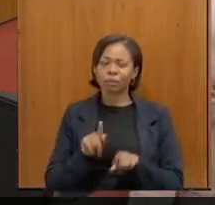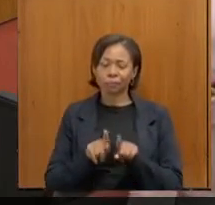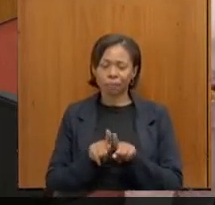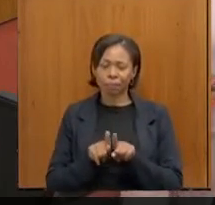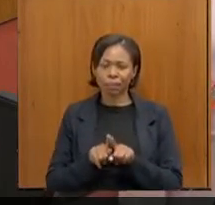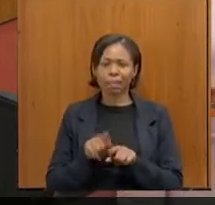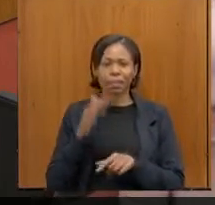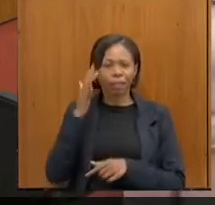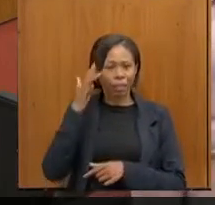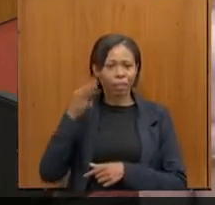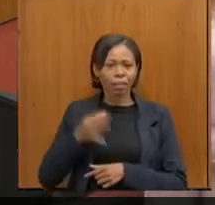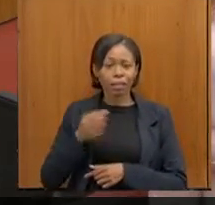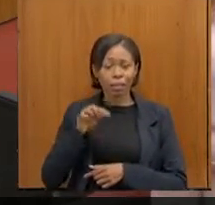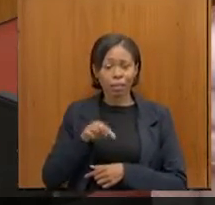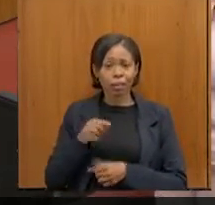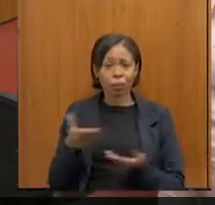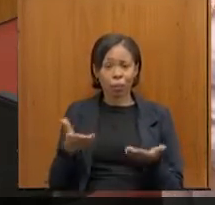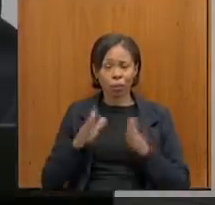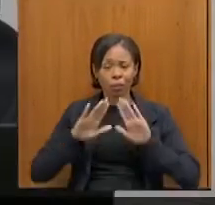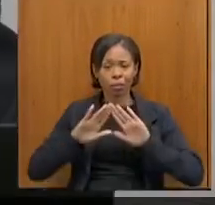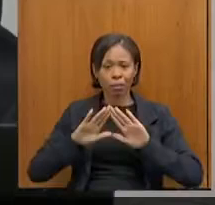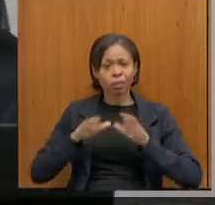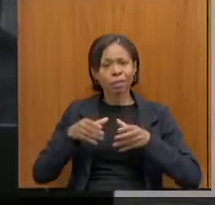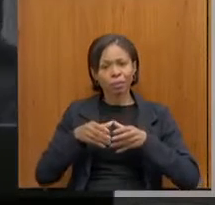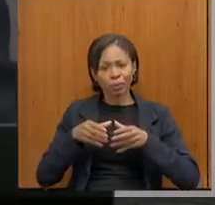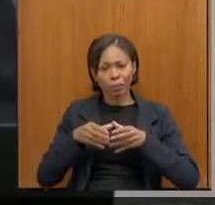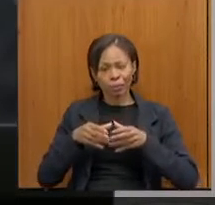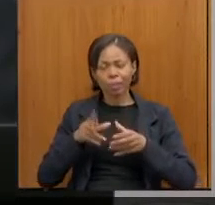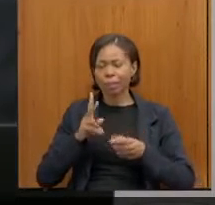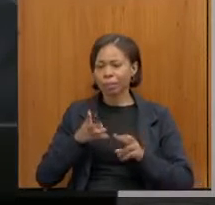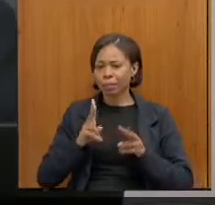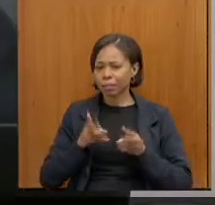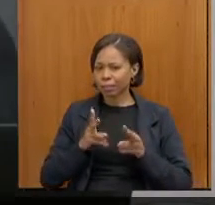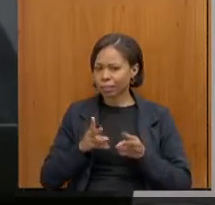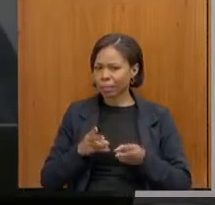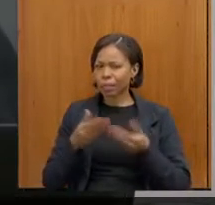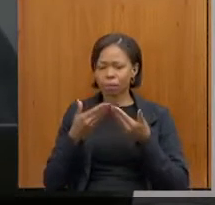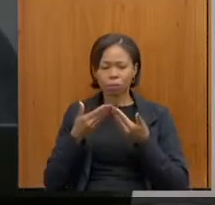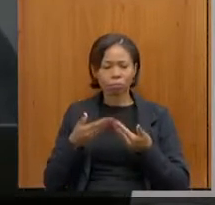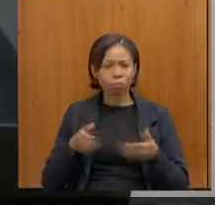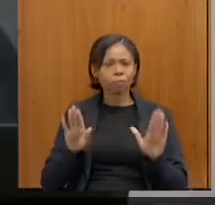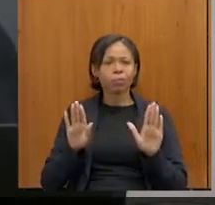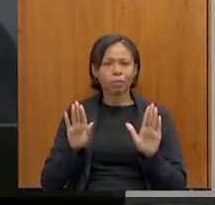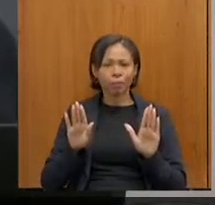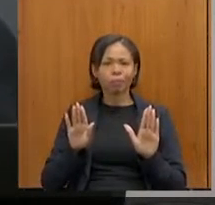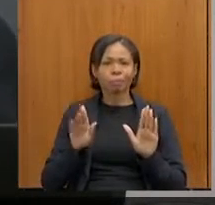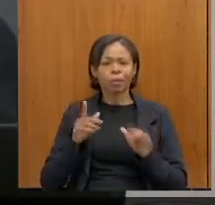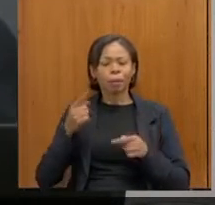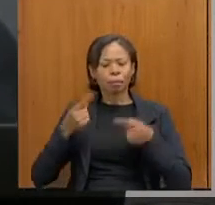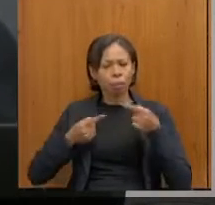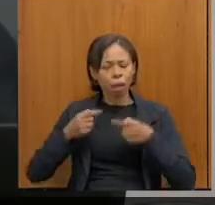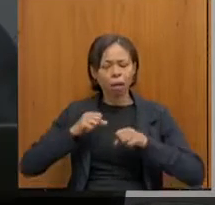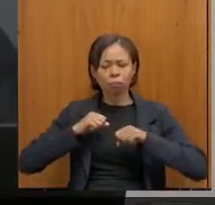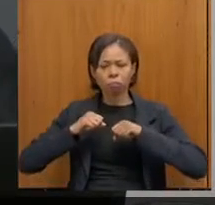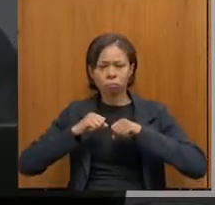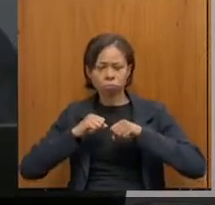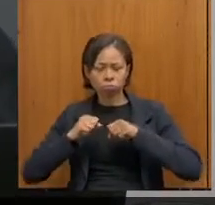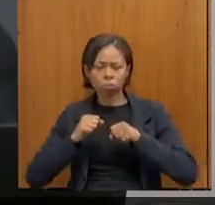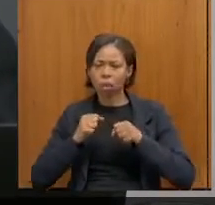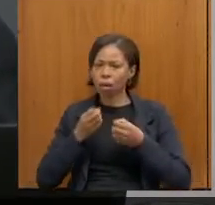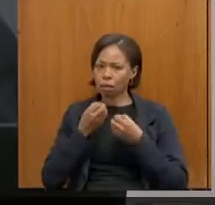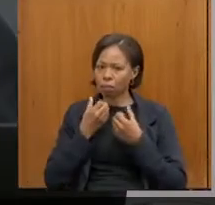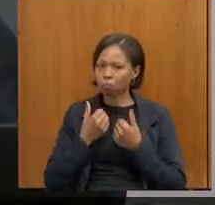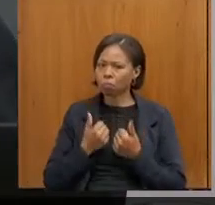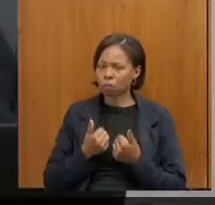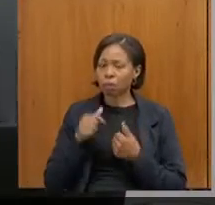tenha certeza que esta comissão e este Parlamento sempre estará de portas abertas a gente possa debater Fazemos o